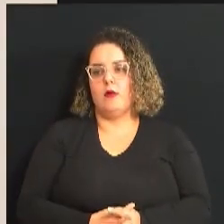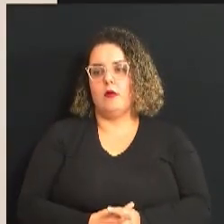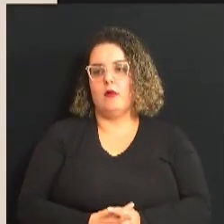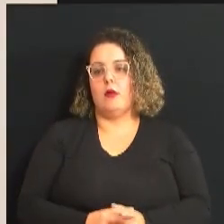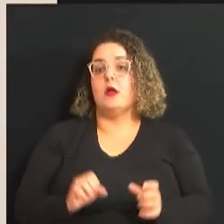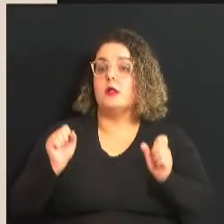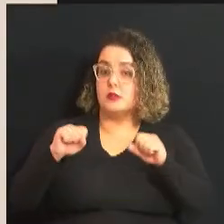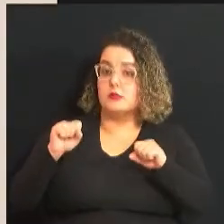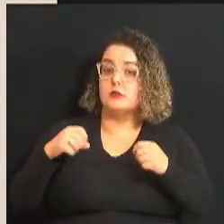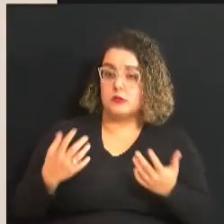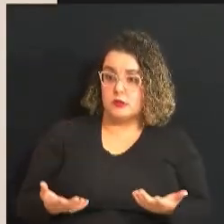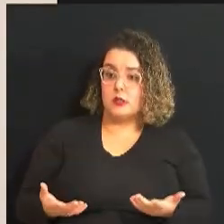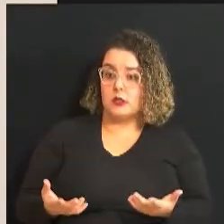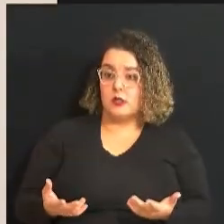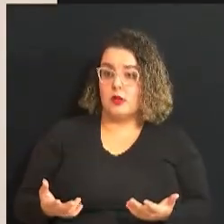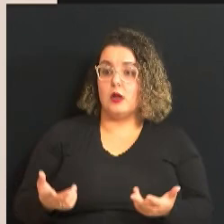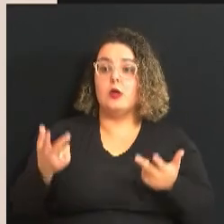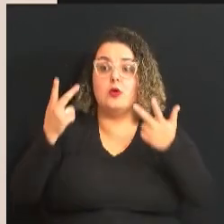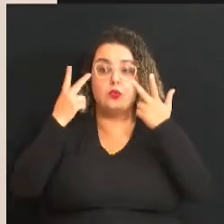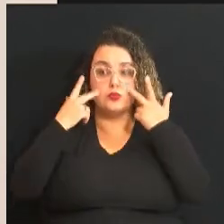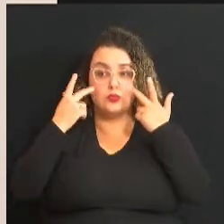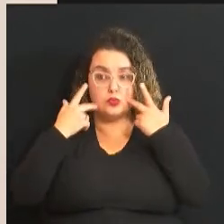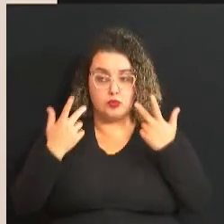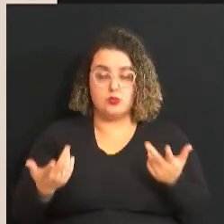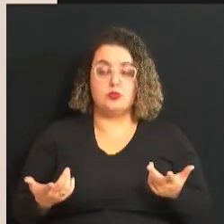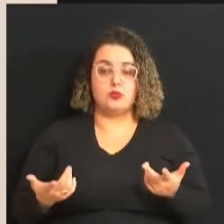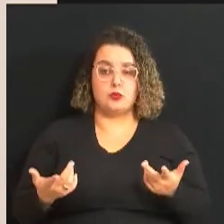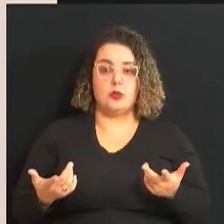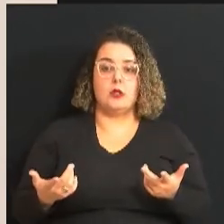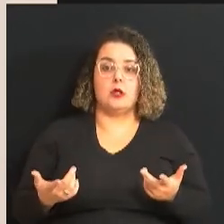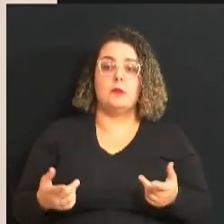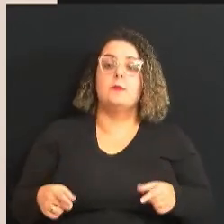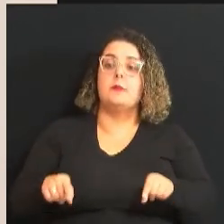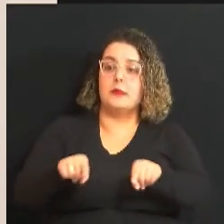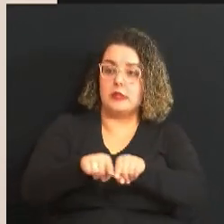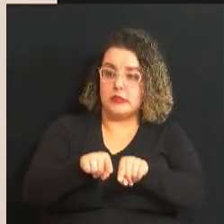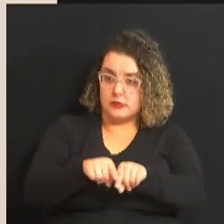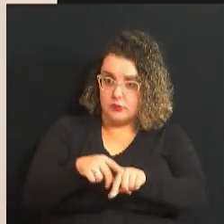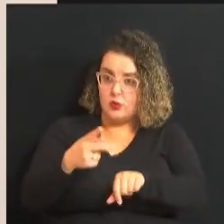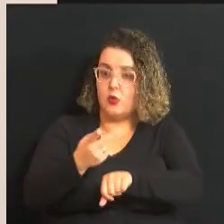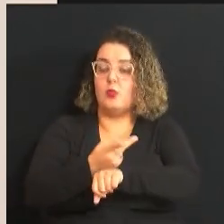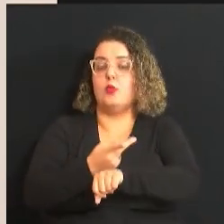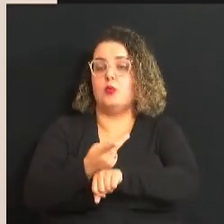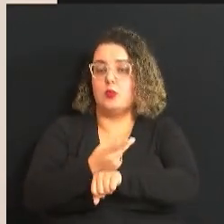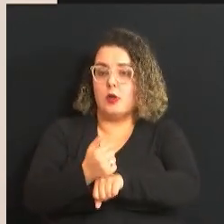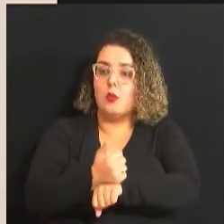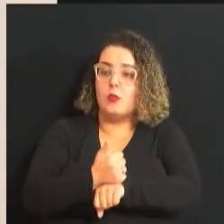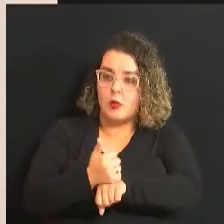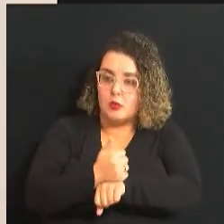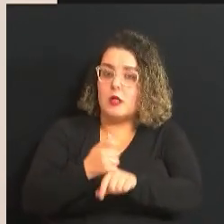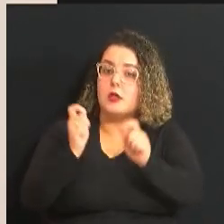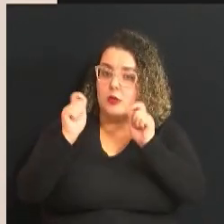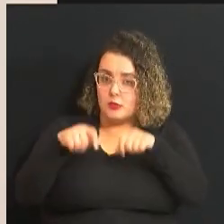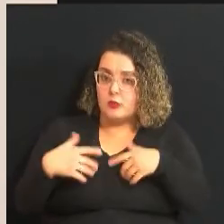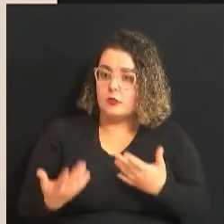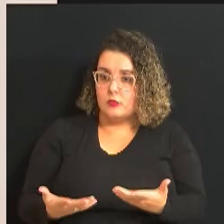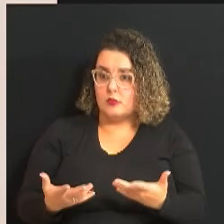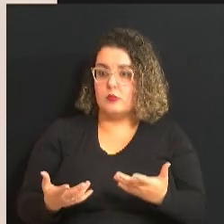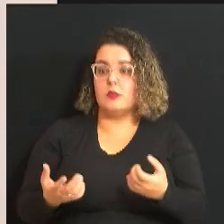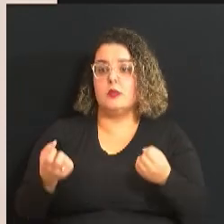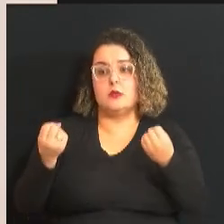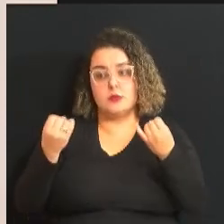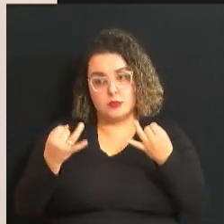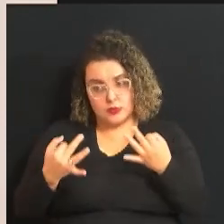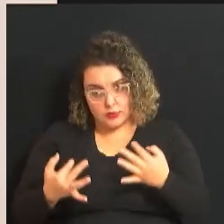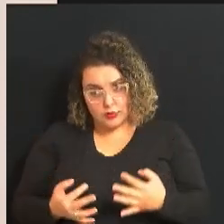Sim, aí para quem quer usar os naturais, aí também tem que procurar um profissional que está capacitado para te orientar. A gente viu